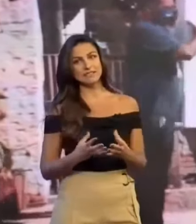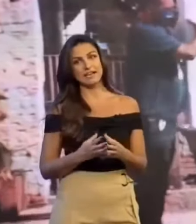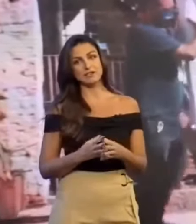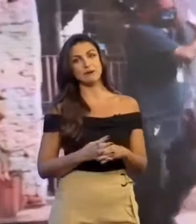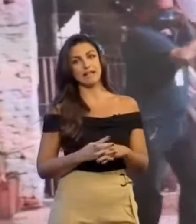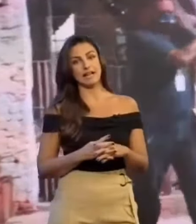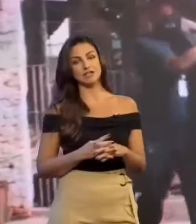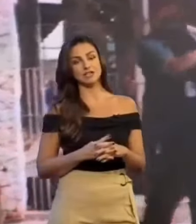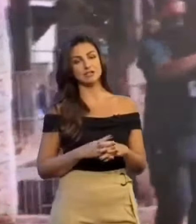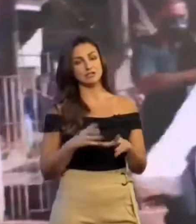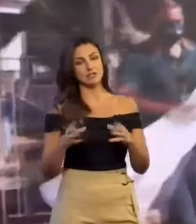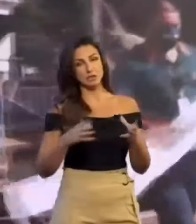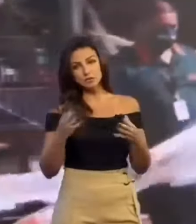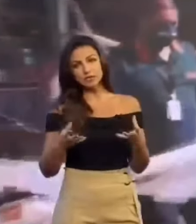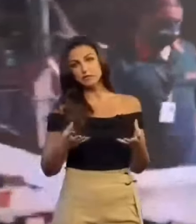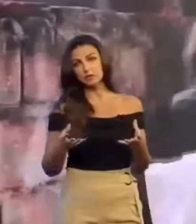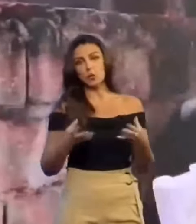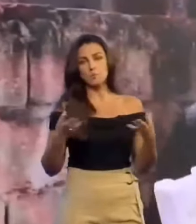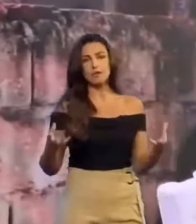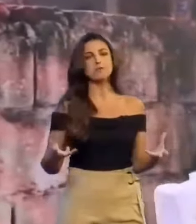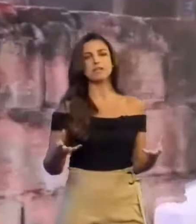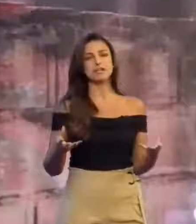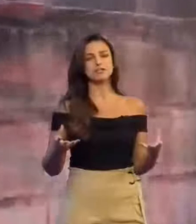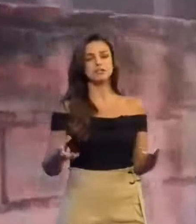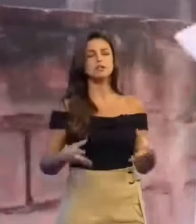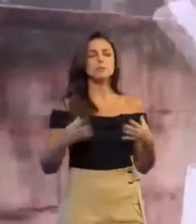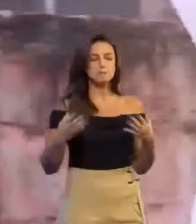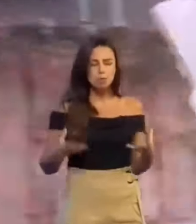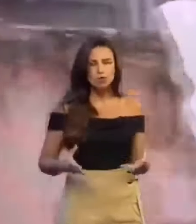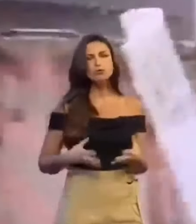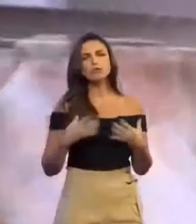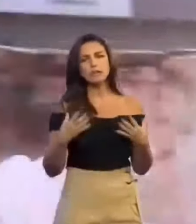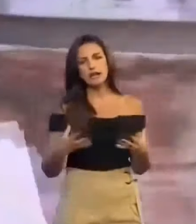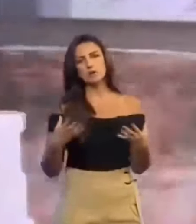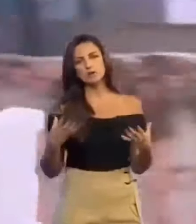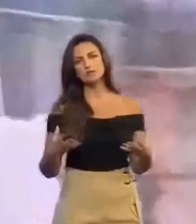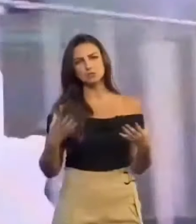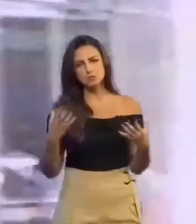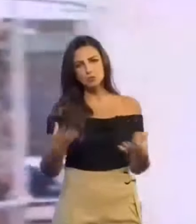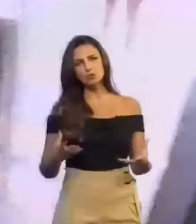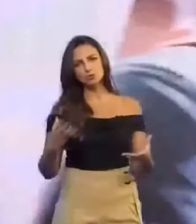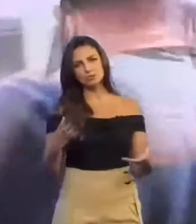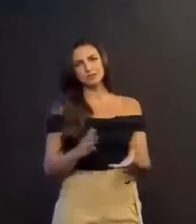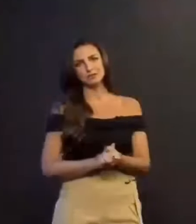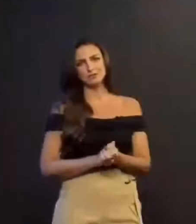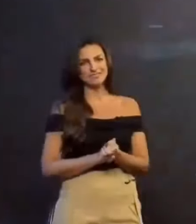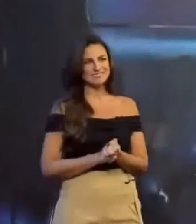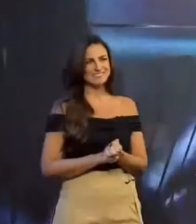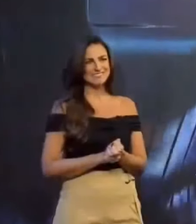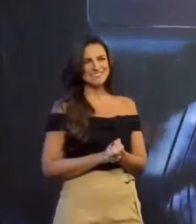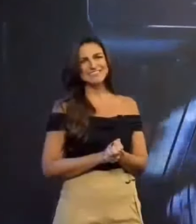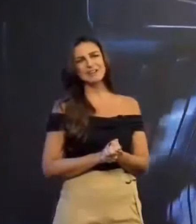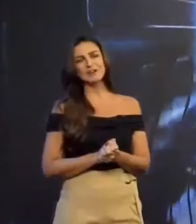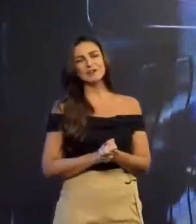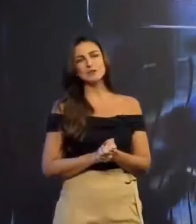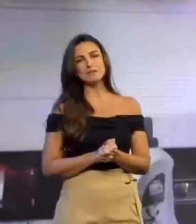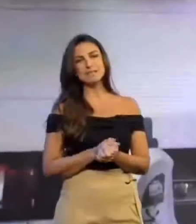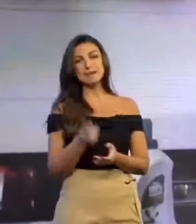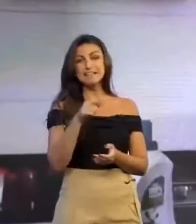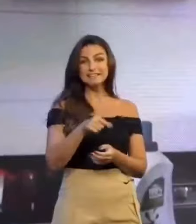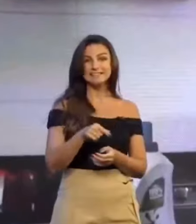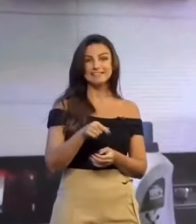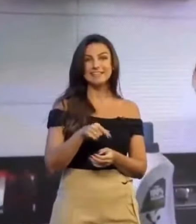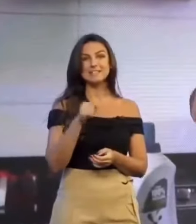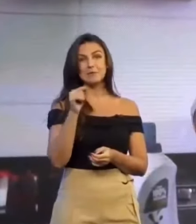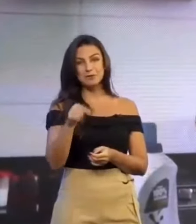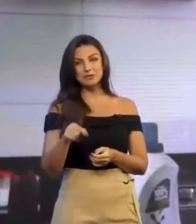dos materiais de embalagem e é o zelo com o meio ambiente. Muito legal isso. Estão apelando para o ESG, hein? E agora nós vamos passar